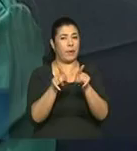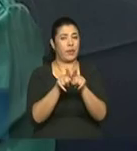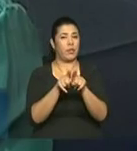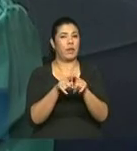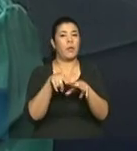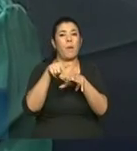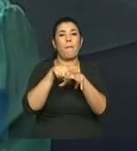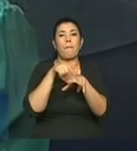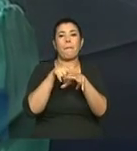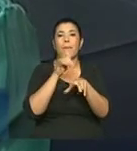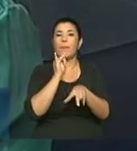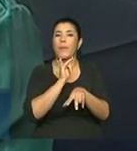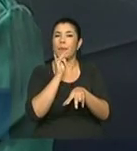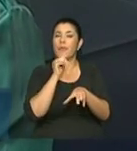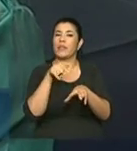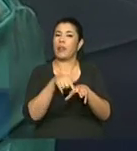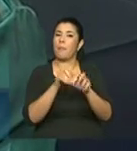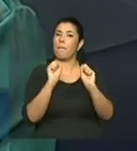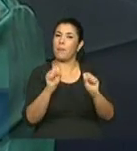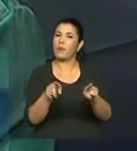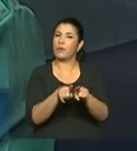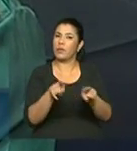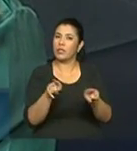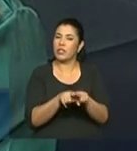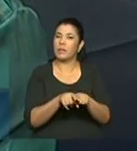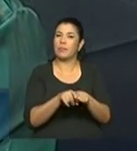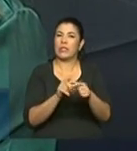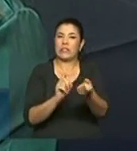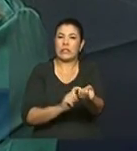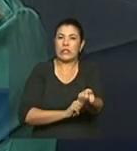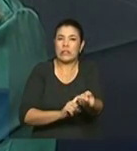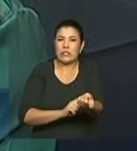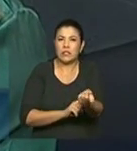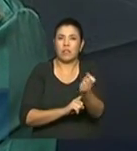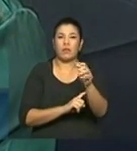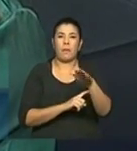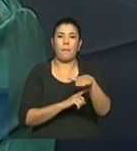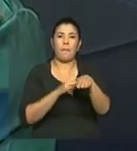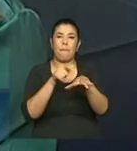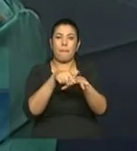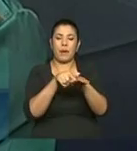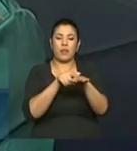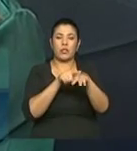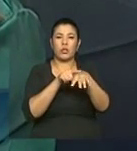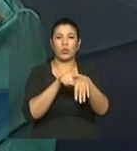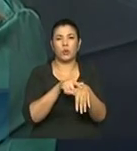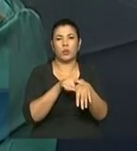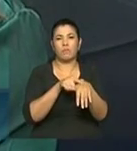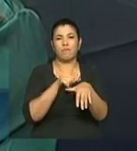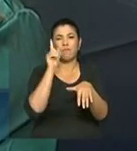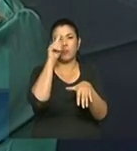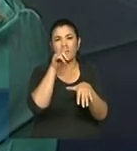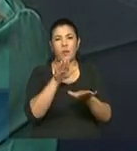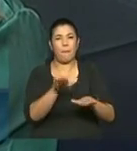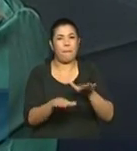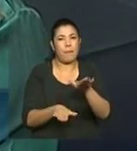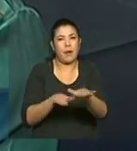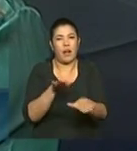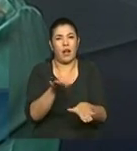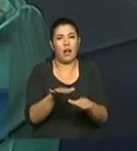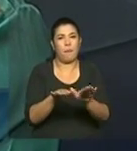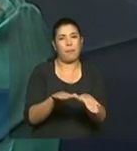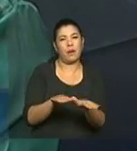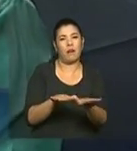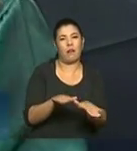O pé, por exemplo, pode ter inervação danificada e ficar o pé caído, comprometendo a marcha do paciente. Além de